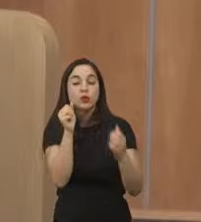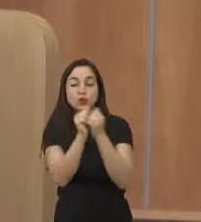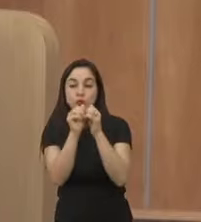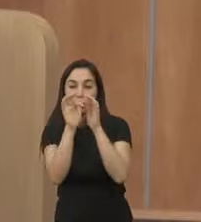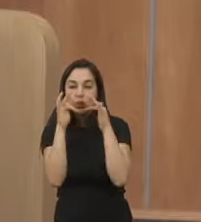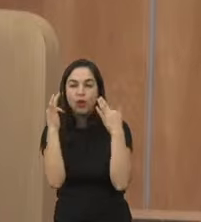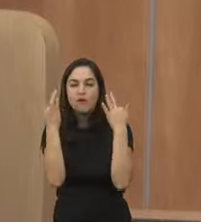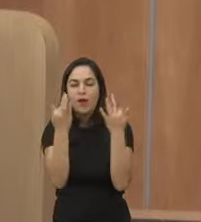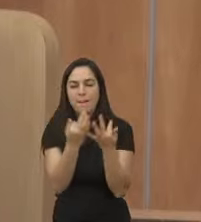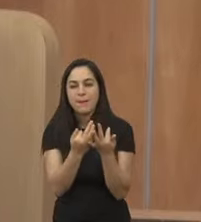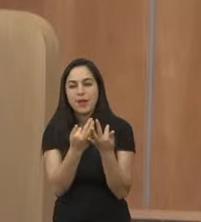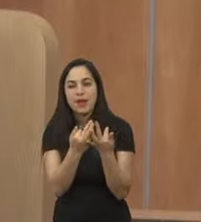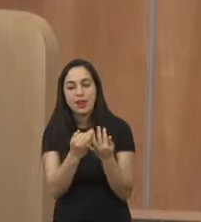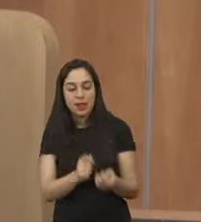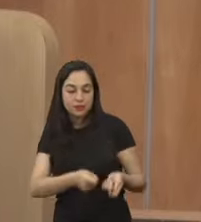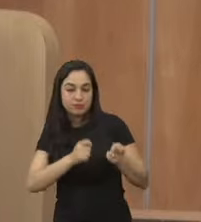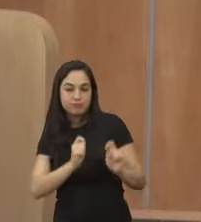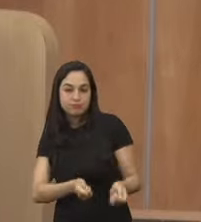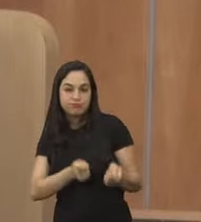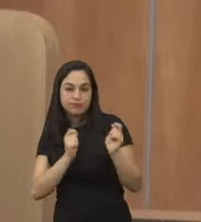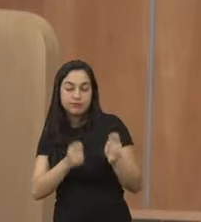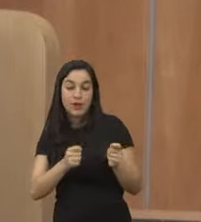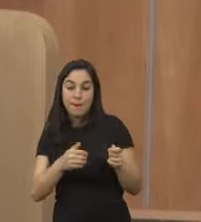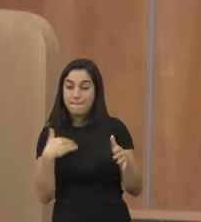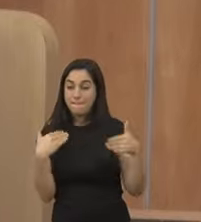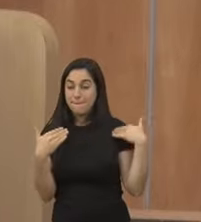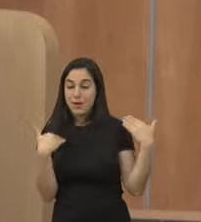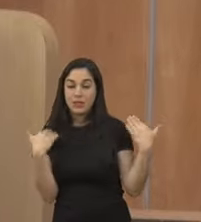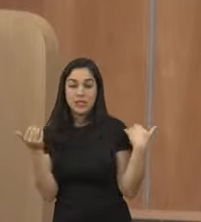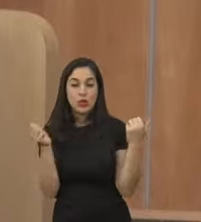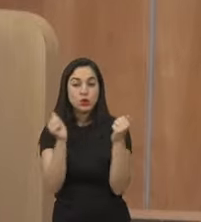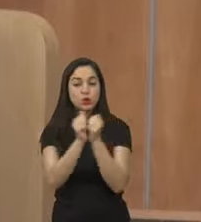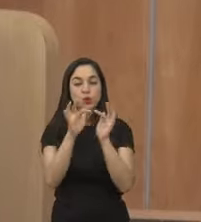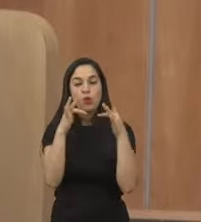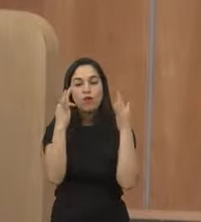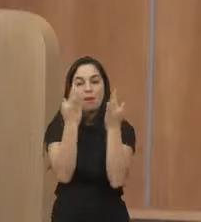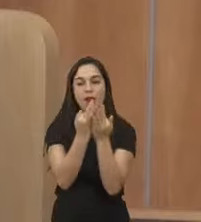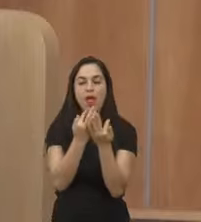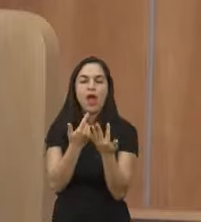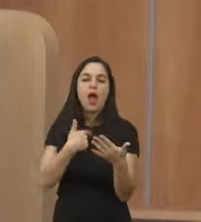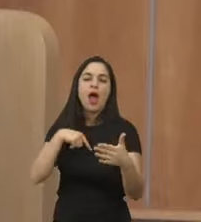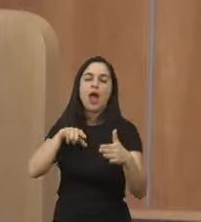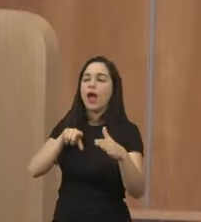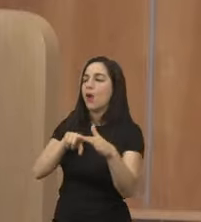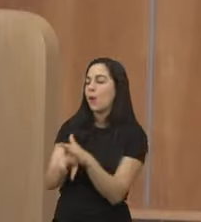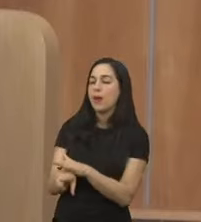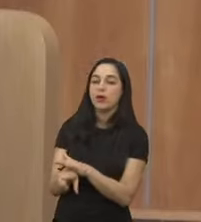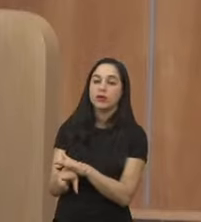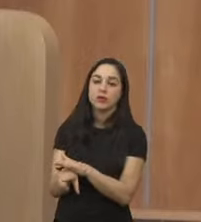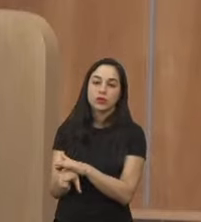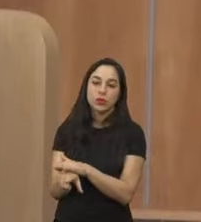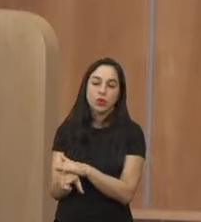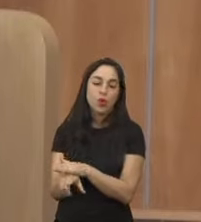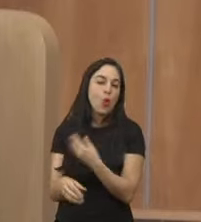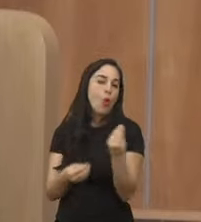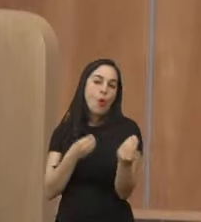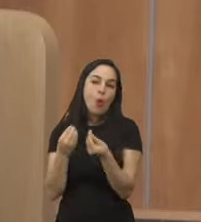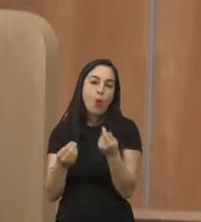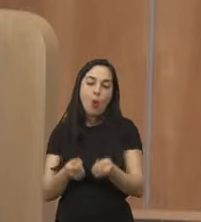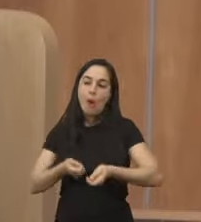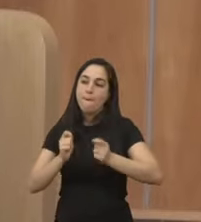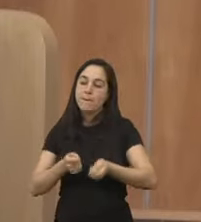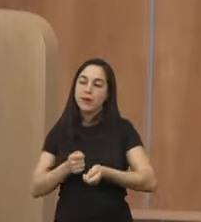família, em cima de uma charrete. Aí eu pergunto, que sentido tem uma charrete sem um